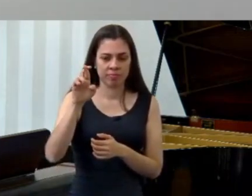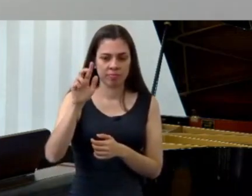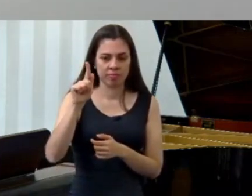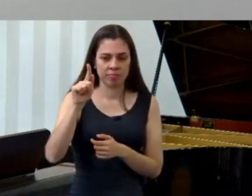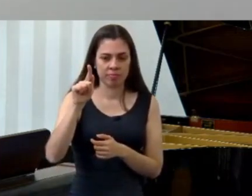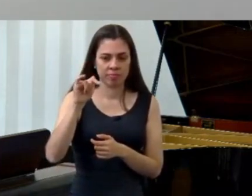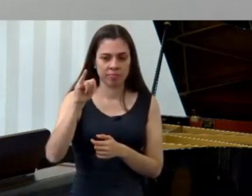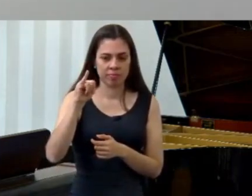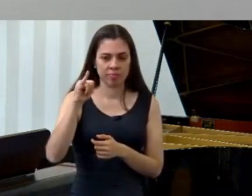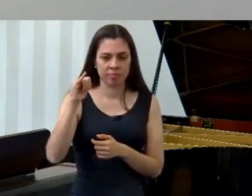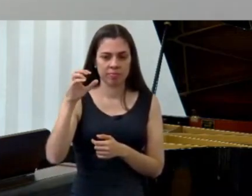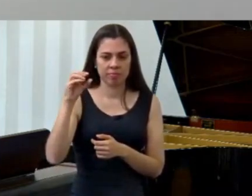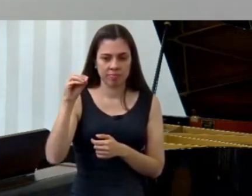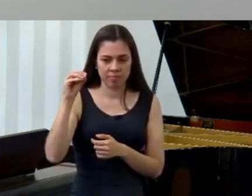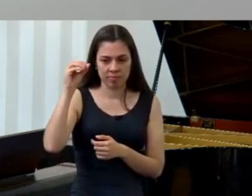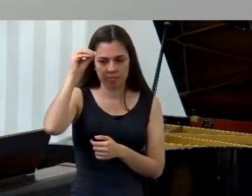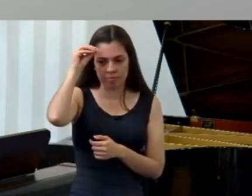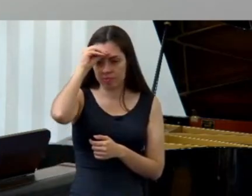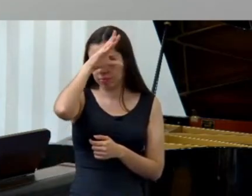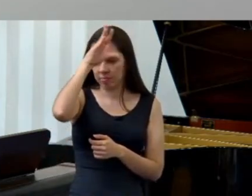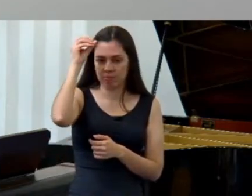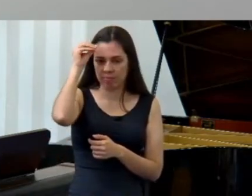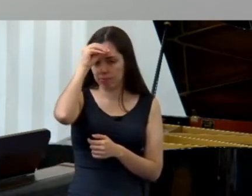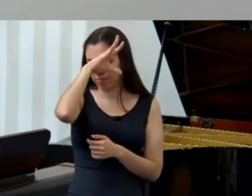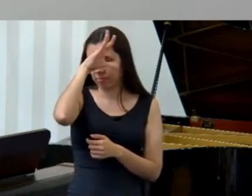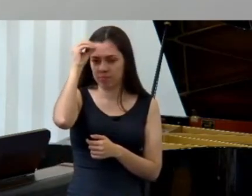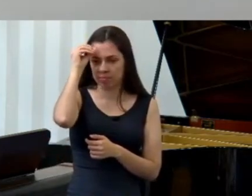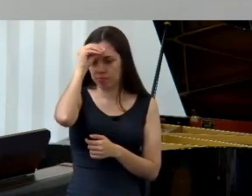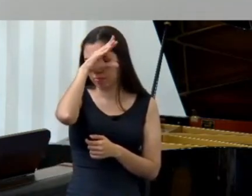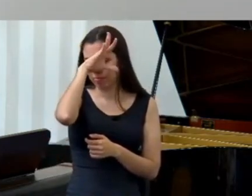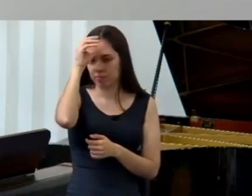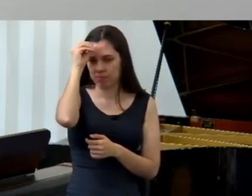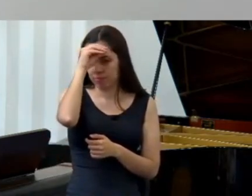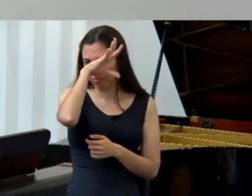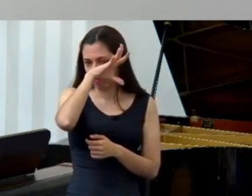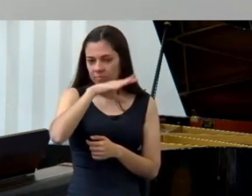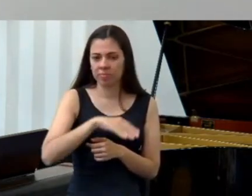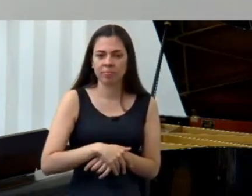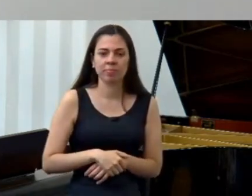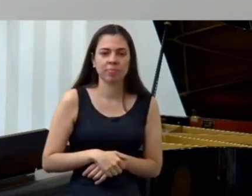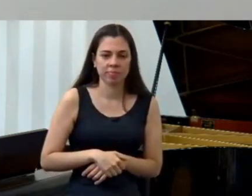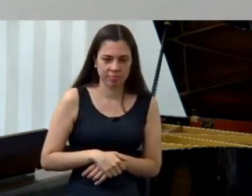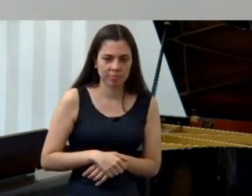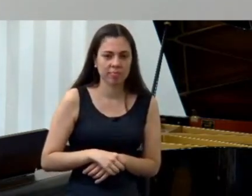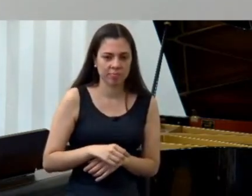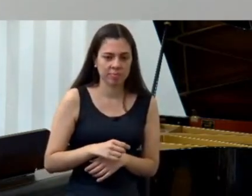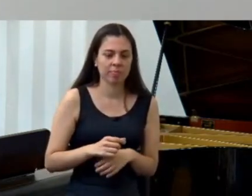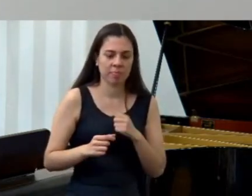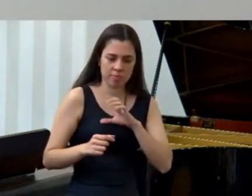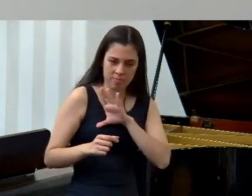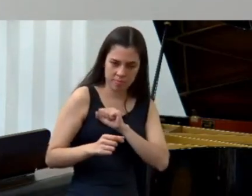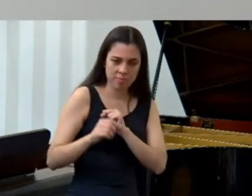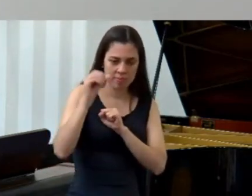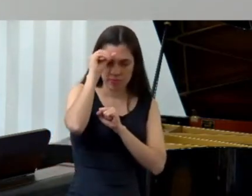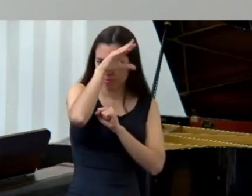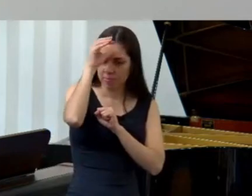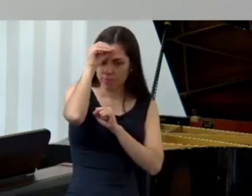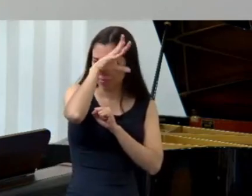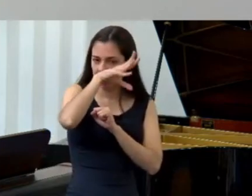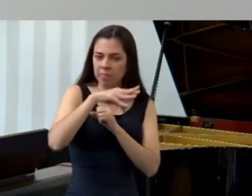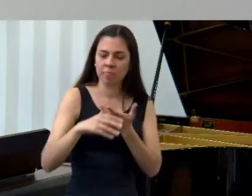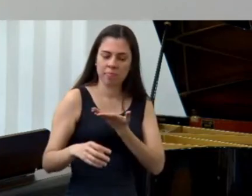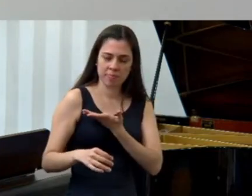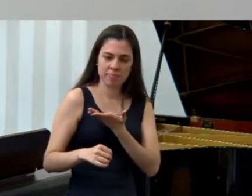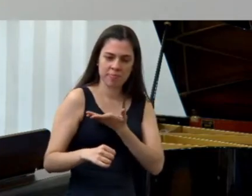coração, de verdade mesmo. Nós temos caminhado juntos desde que nos conhecemos e tem sido uma bênção para a minha vida e para a